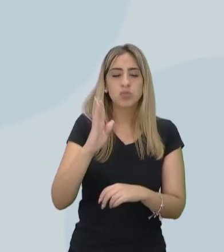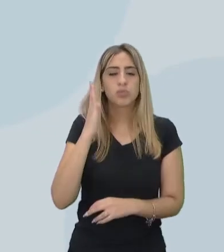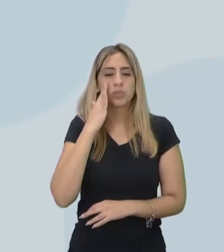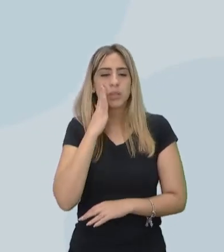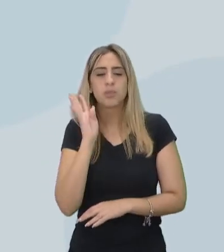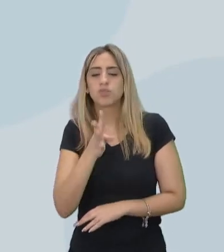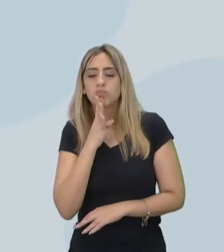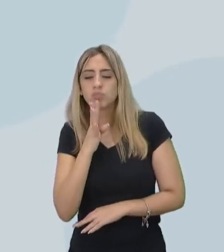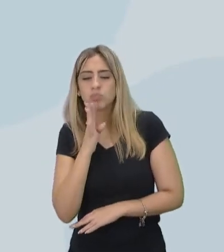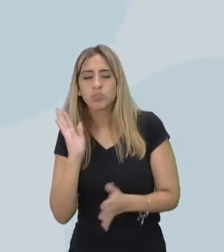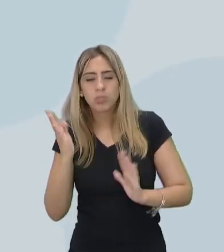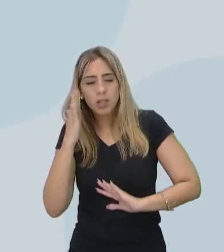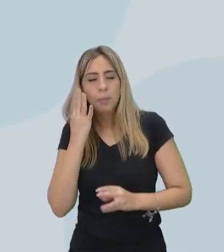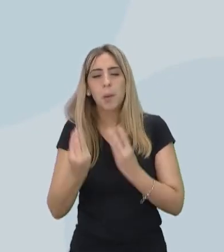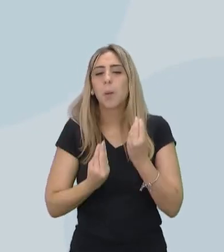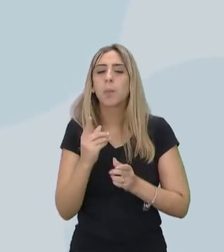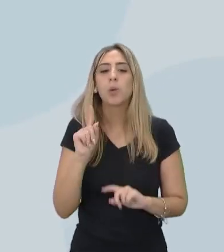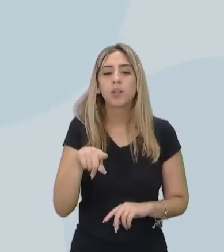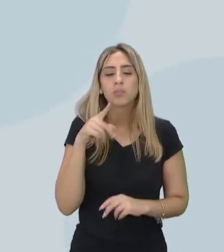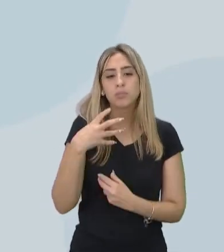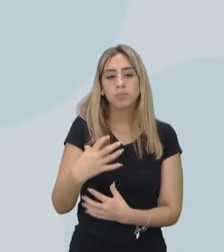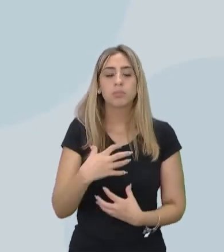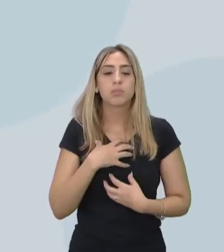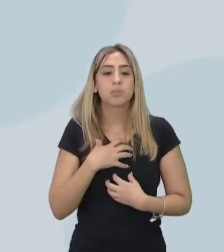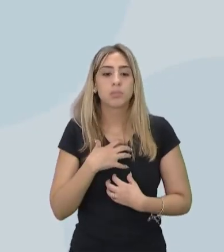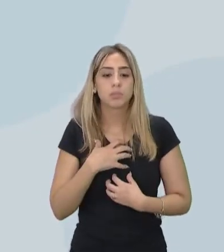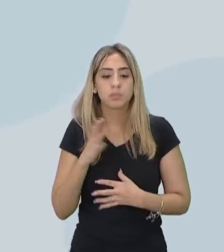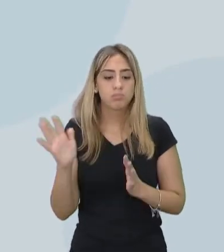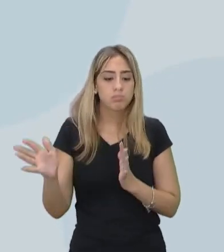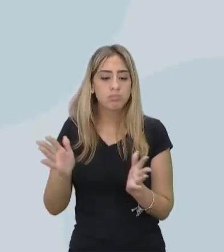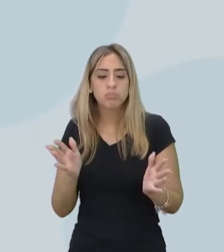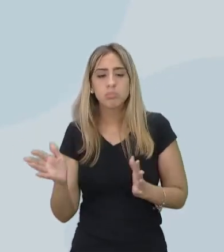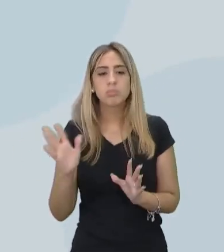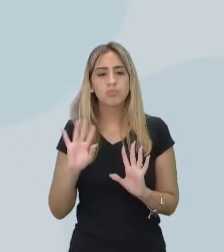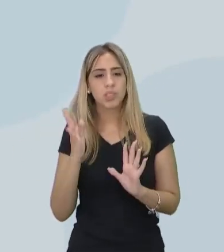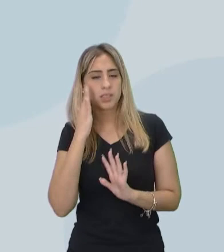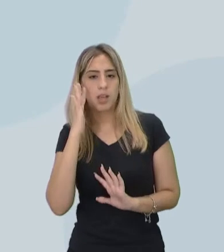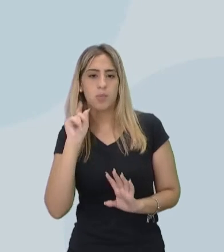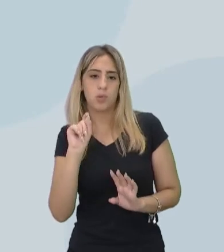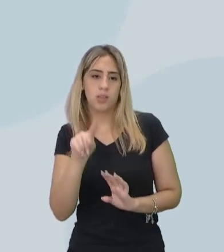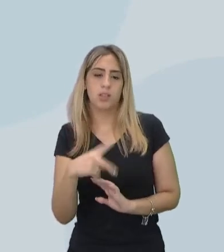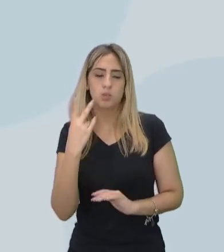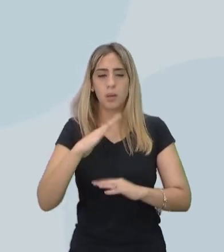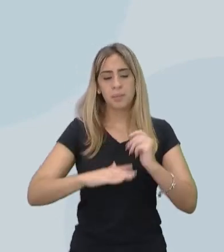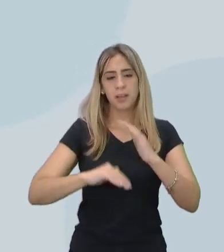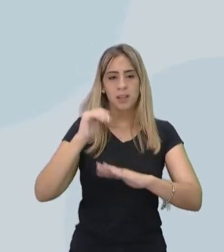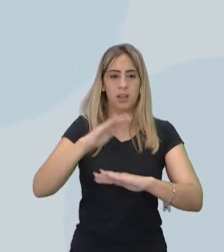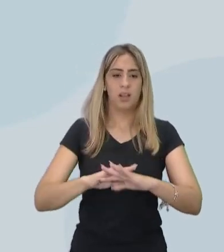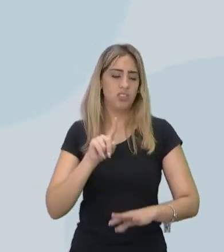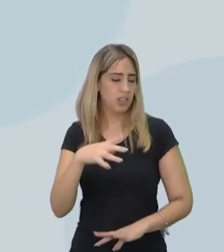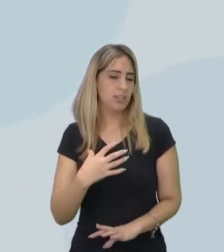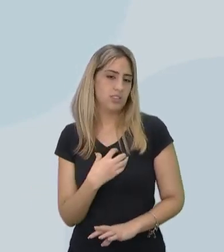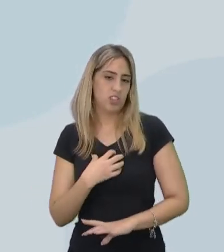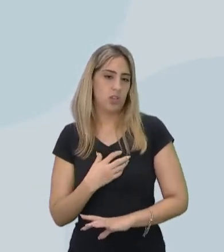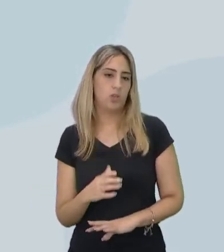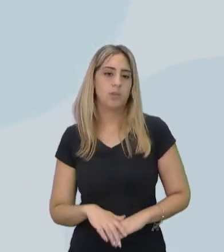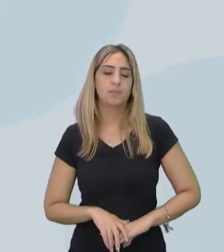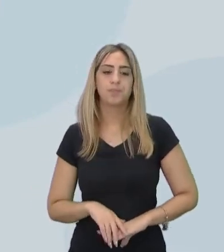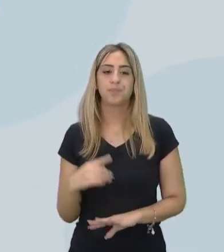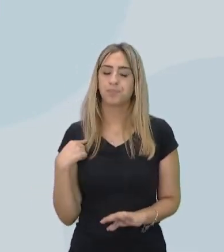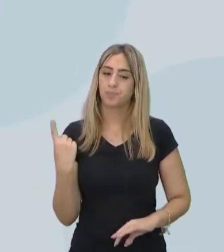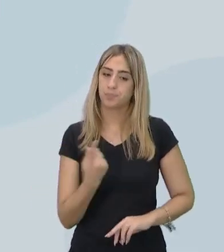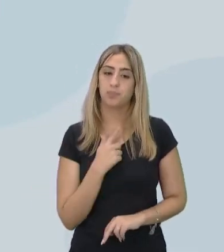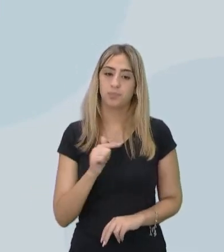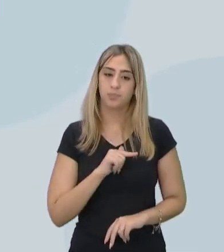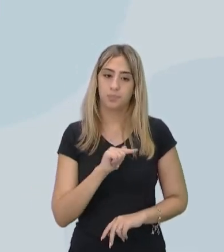sabe, aquilo que você se sente... Domina. Aquilo que você domina, a sua habilidade. É isso. E aí, nós